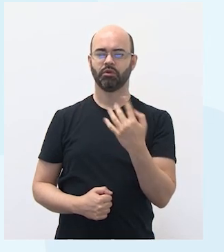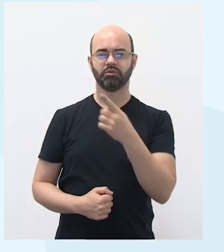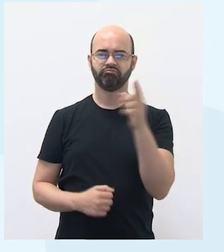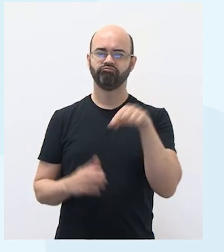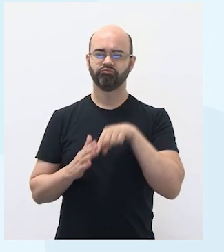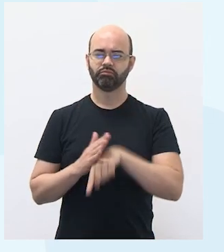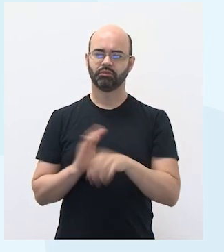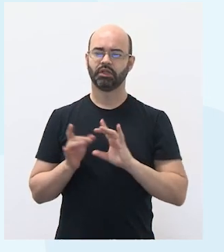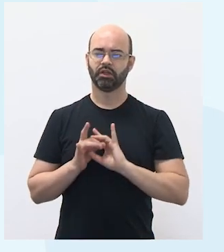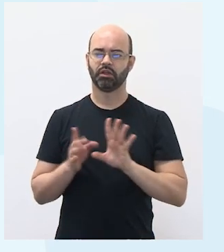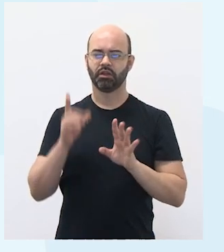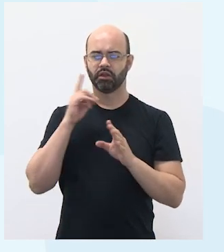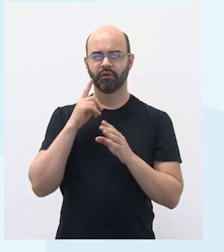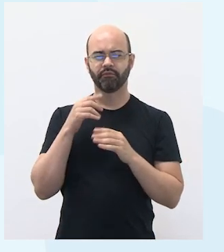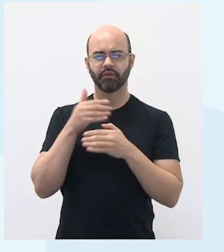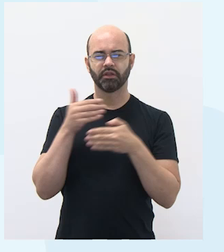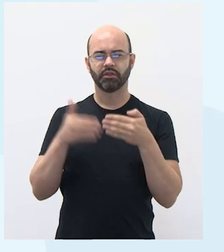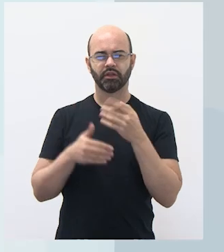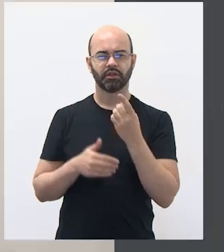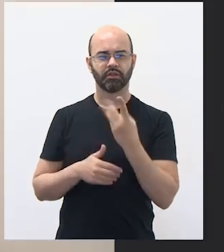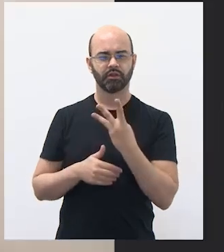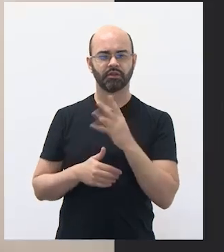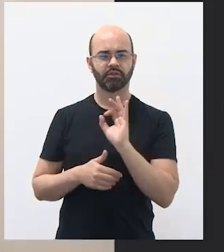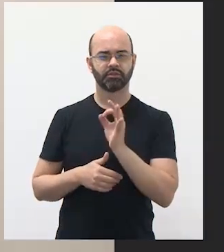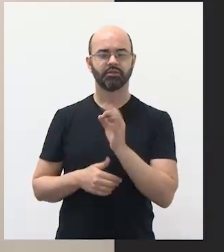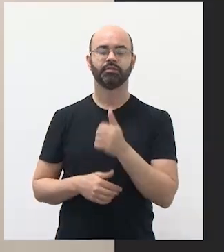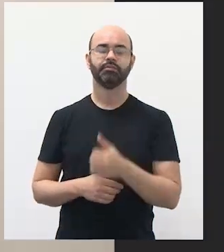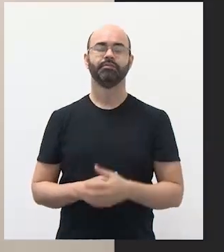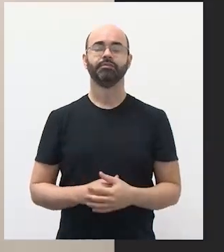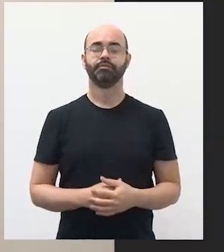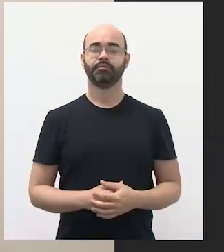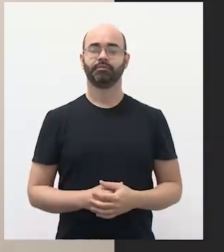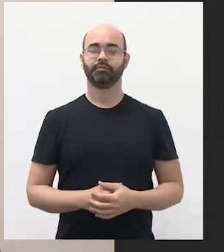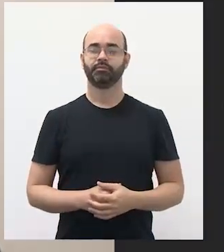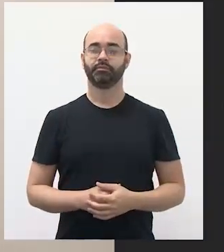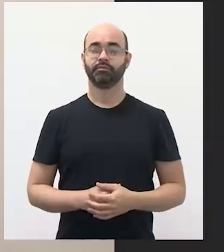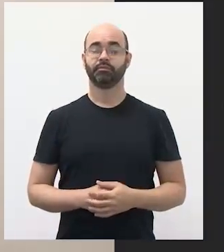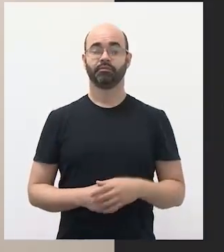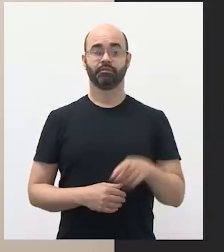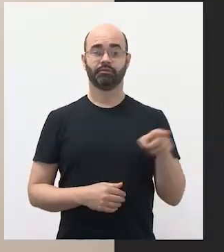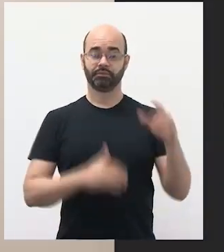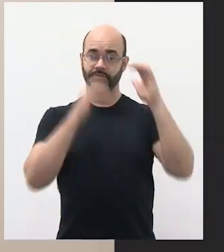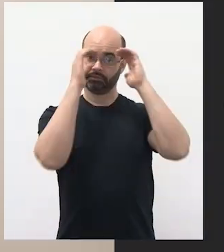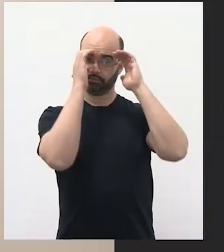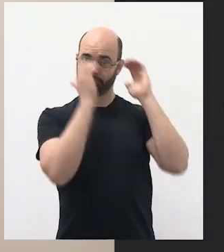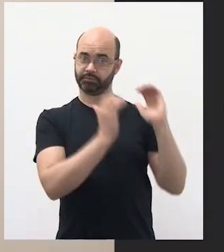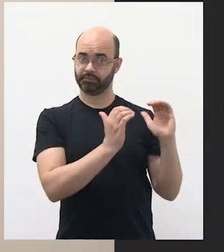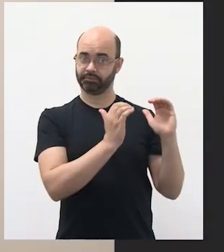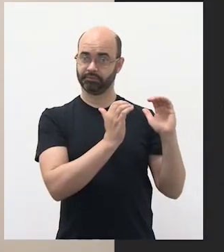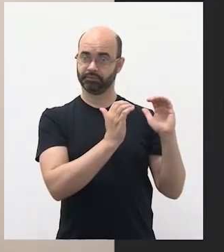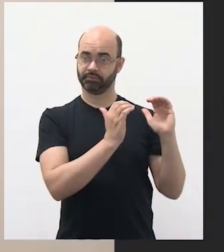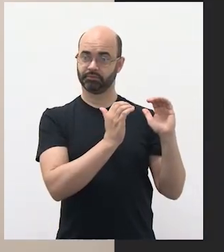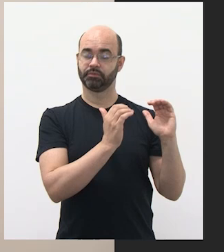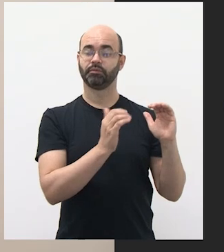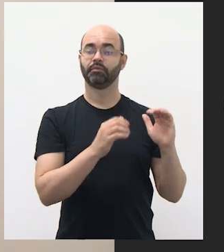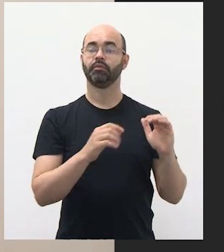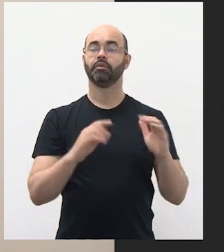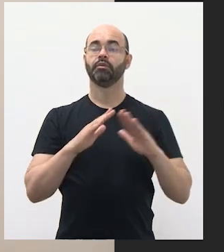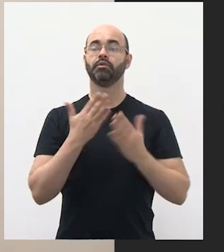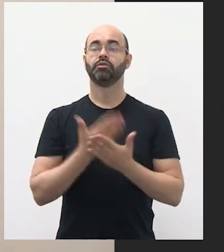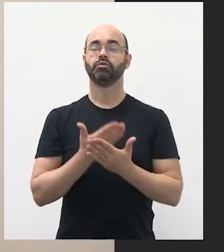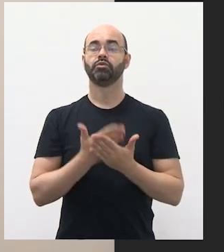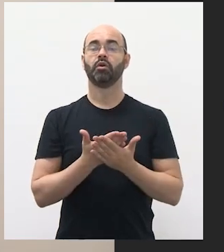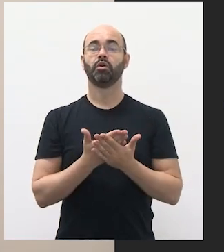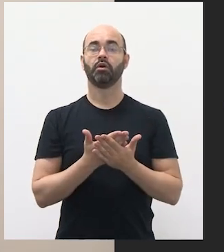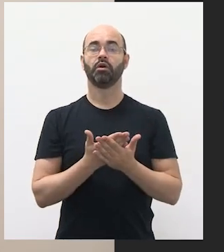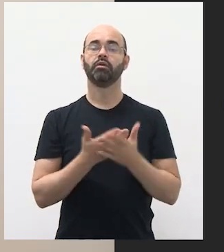ela está no slide 13, né? O que ela diz, né? Além de reconhecer, ela traz o papel que a escola deve